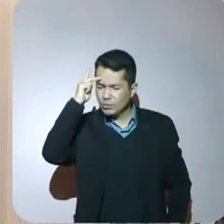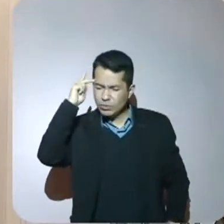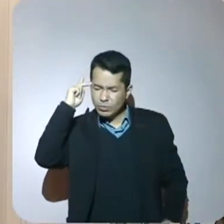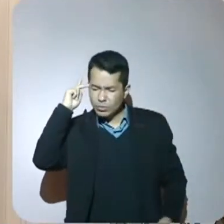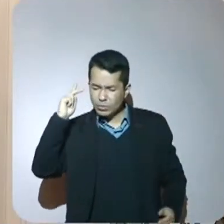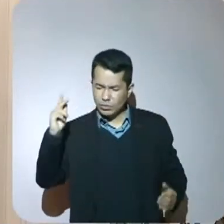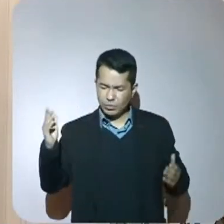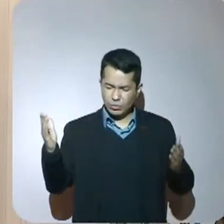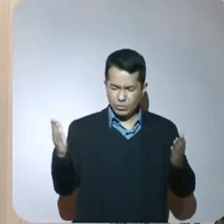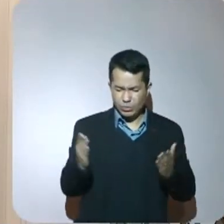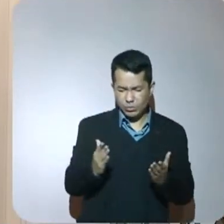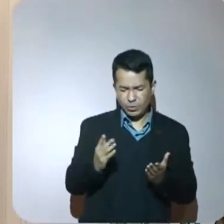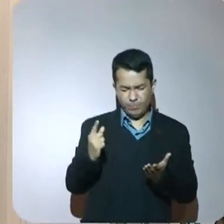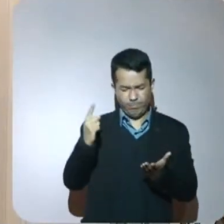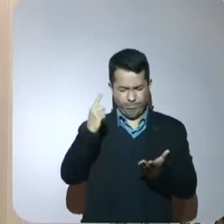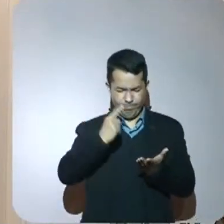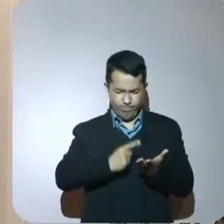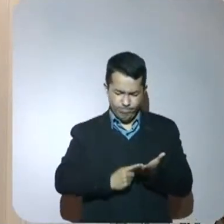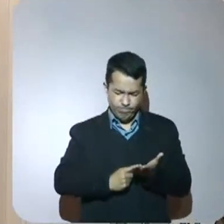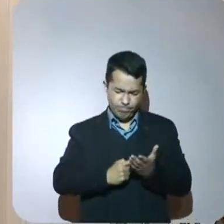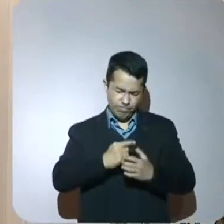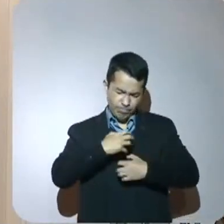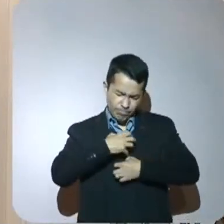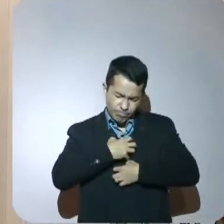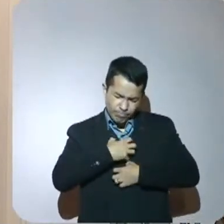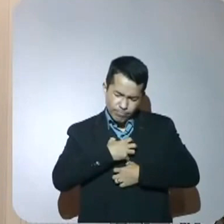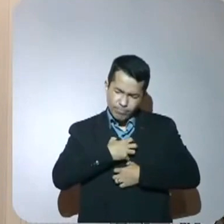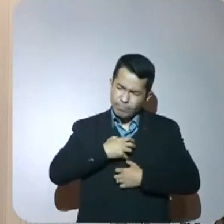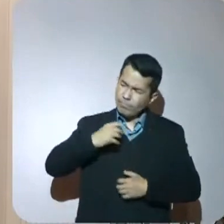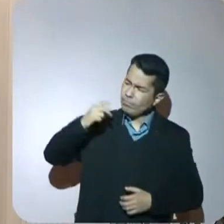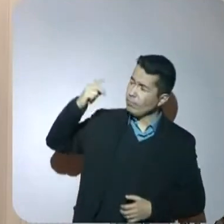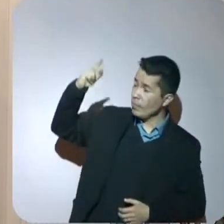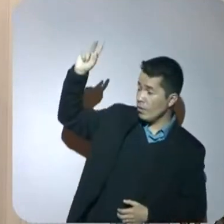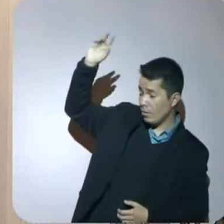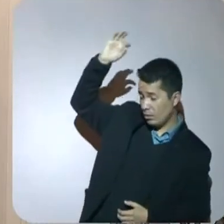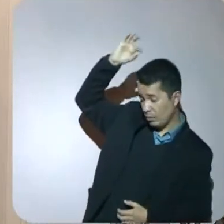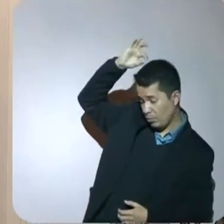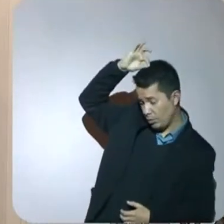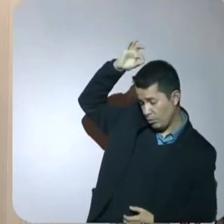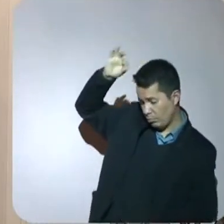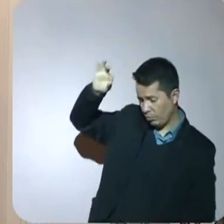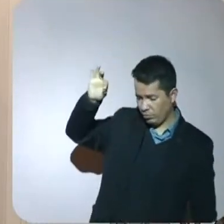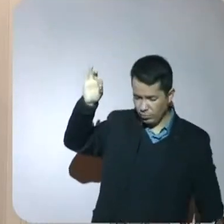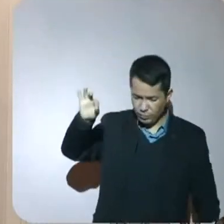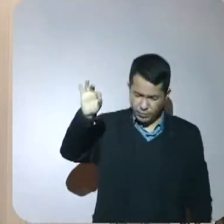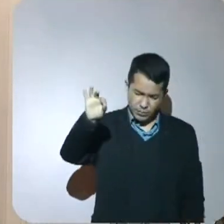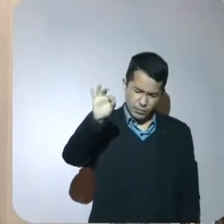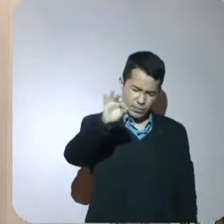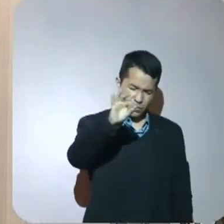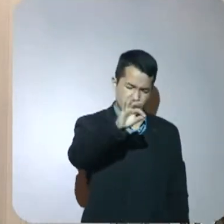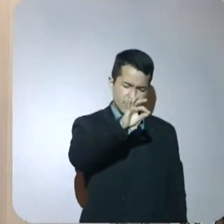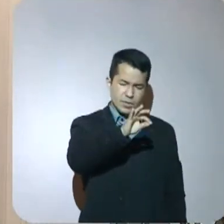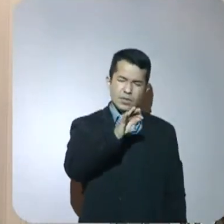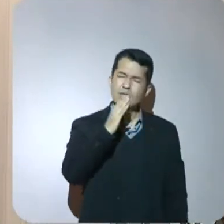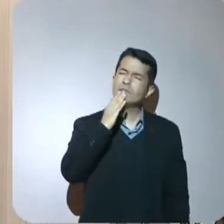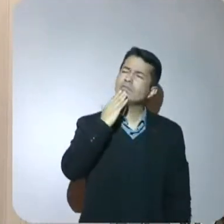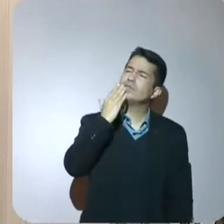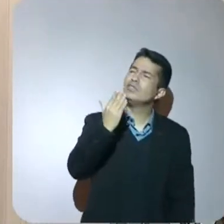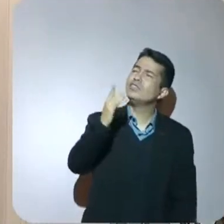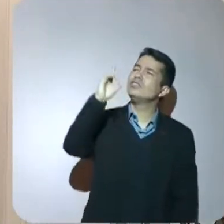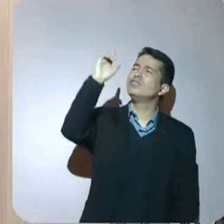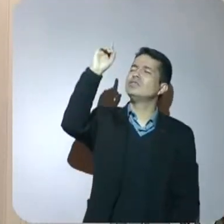palavra, sentiram o Teu Espírito tocar. E eu quero te pedir, abençoa, Senhor, abençoa, que